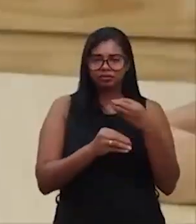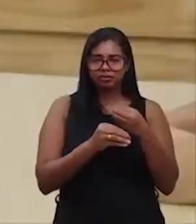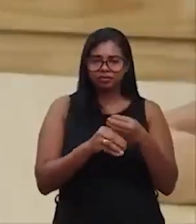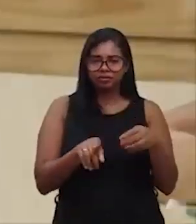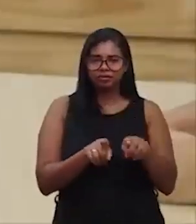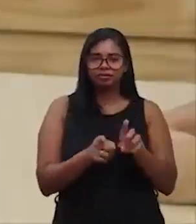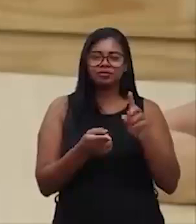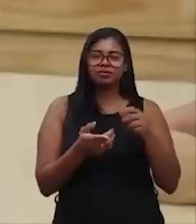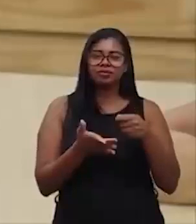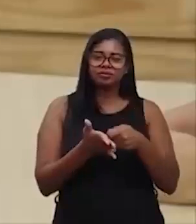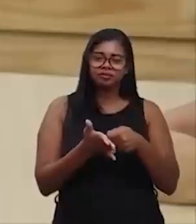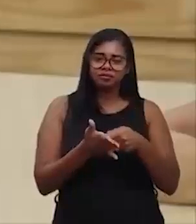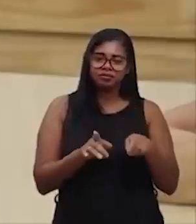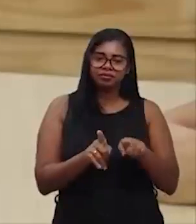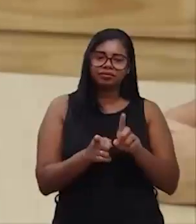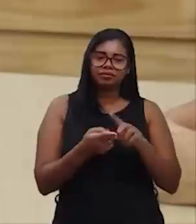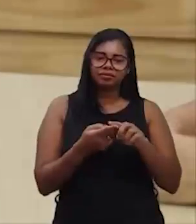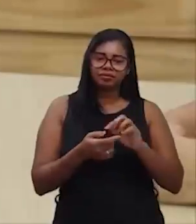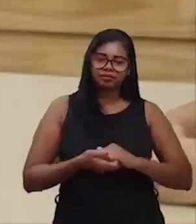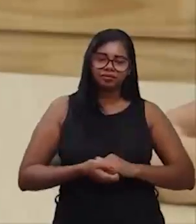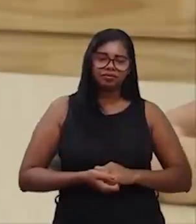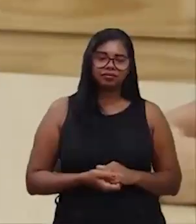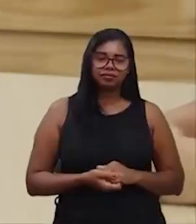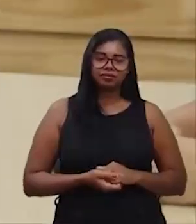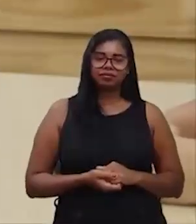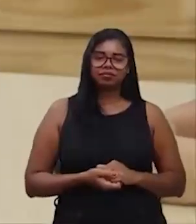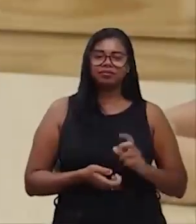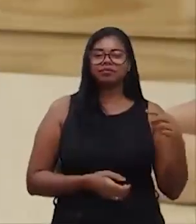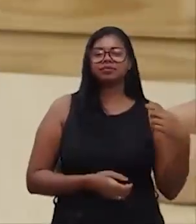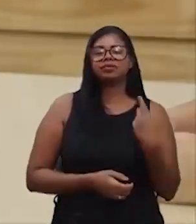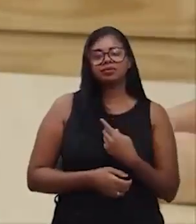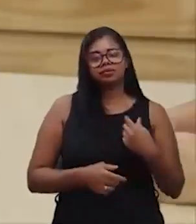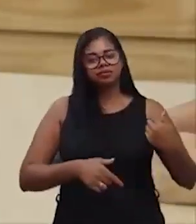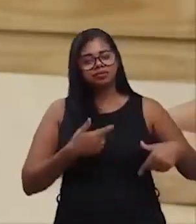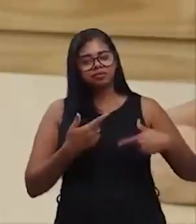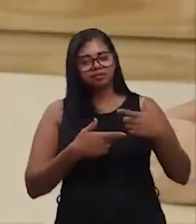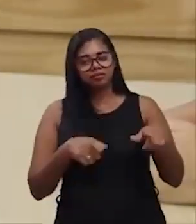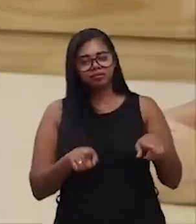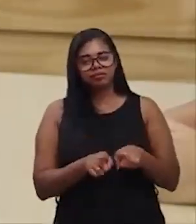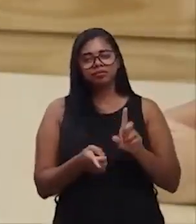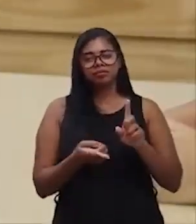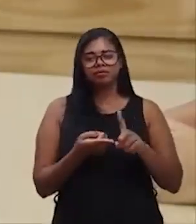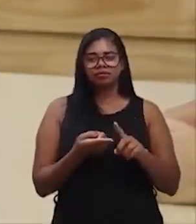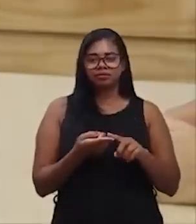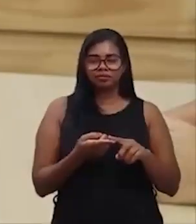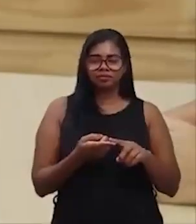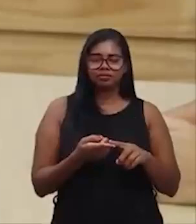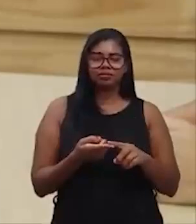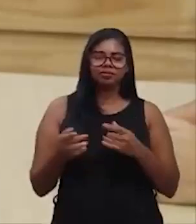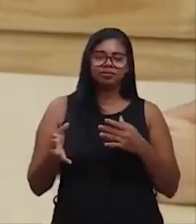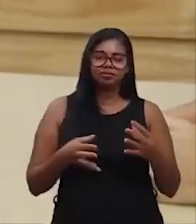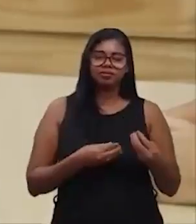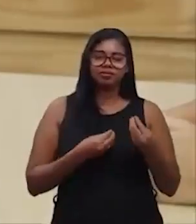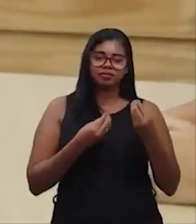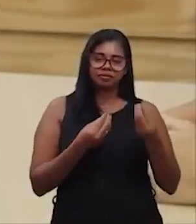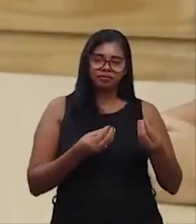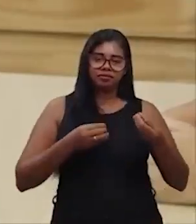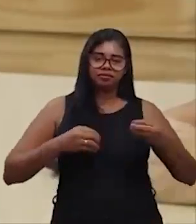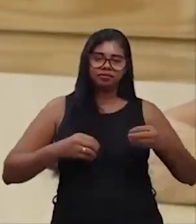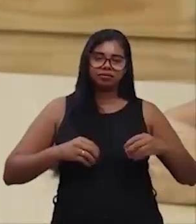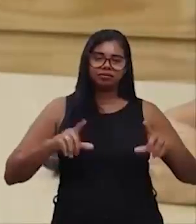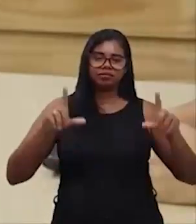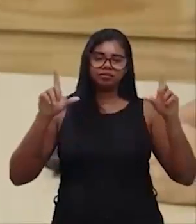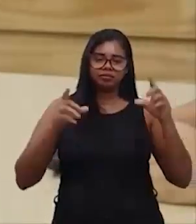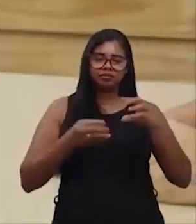atividade exige criatividade, Sim. mas nós que trabalhamos direto com, a gente precisa entregar um cartaz,